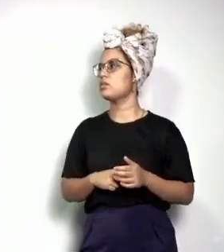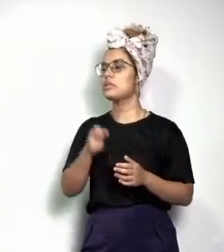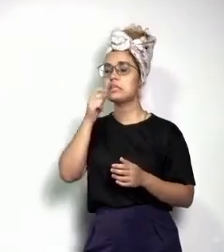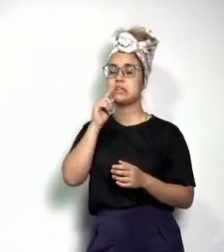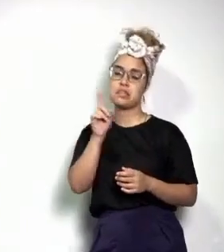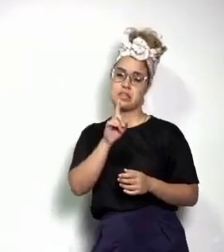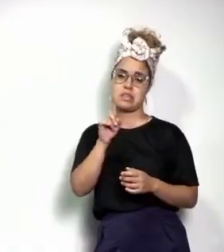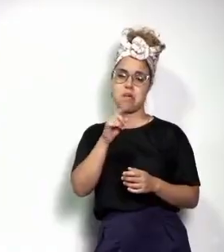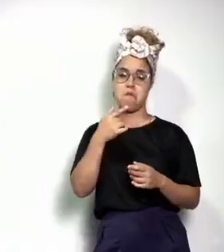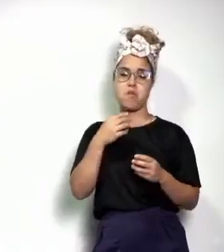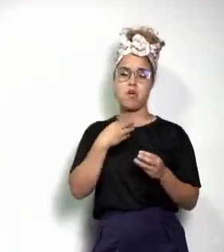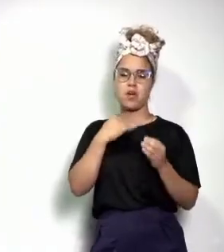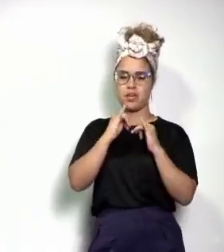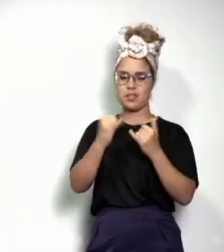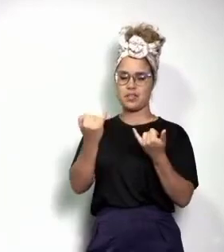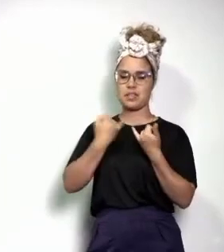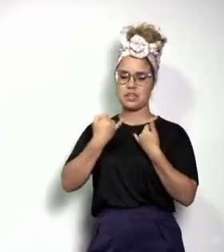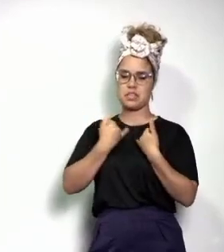avisa a gente.